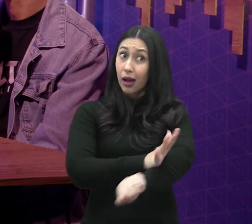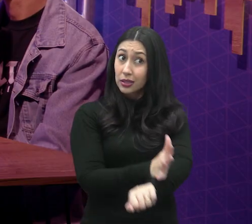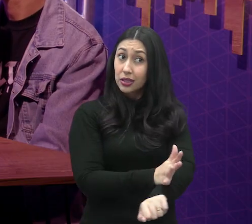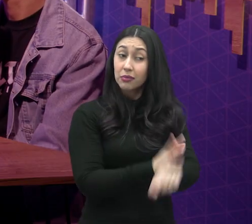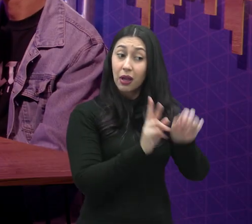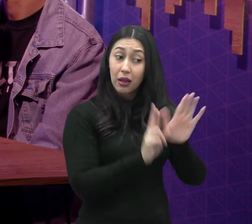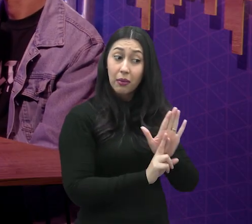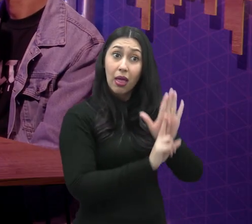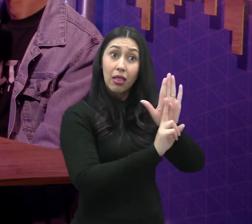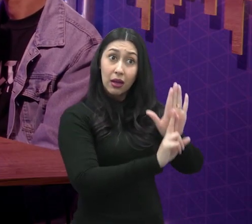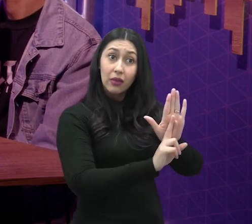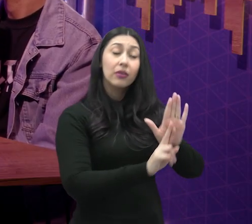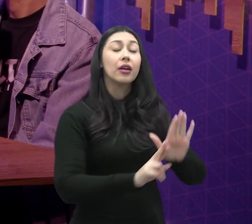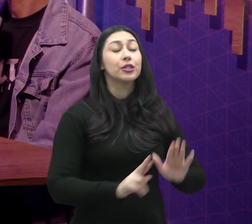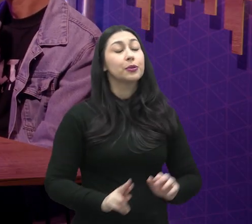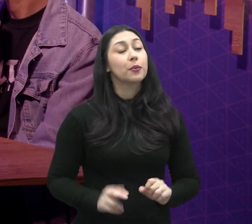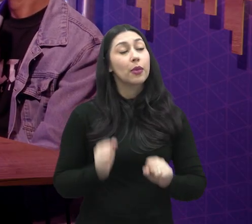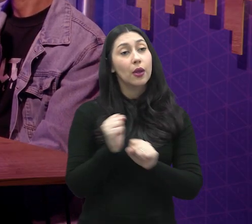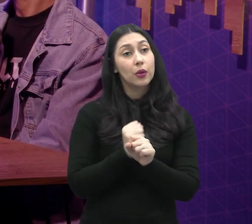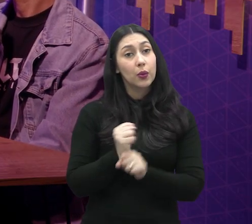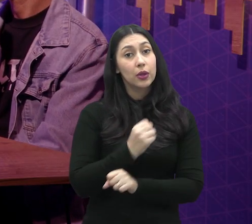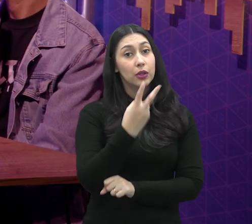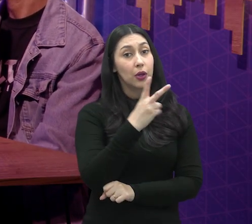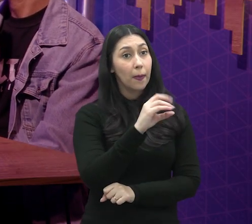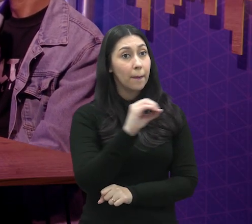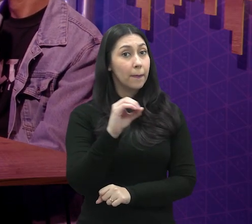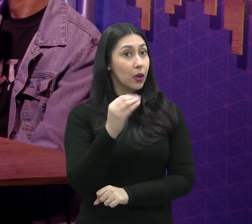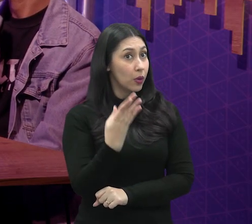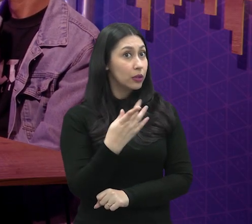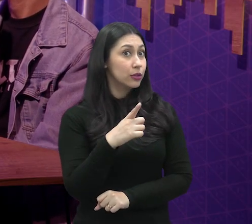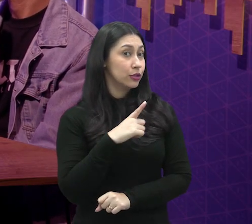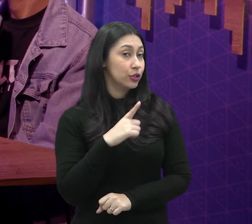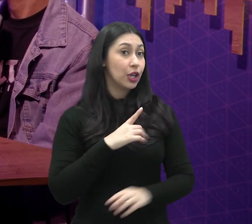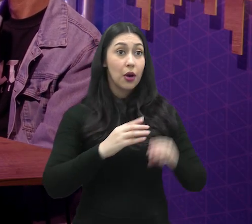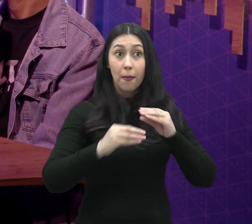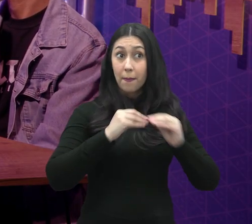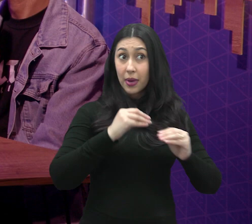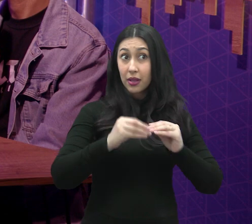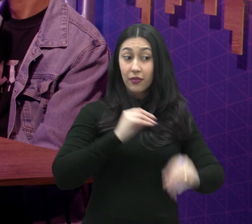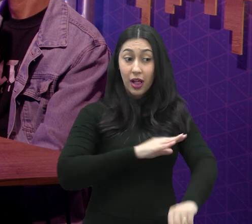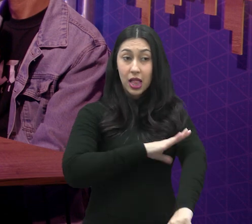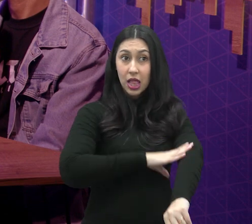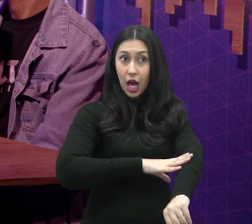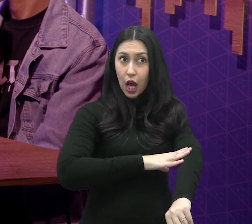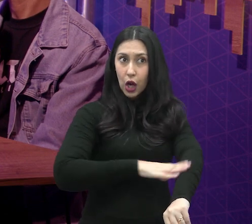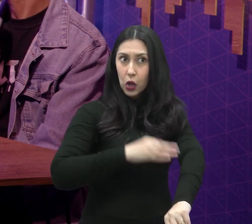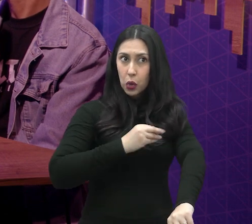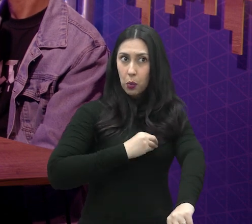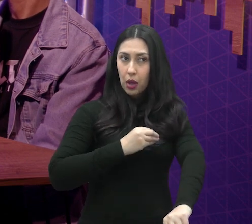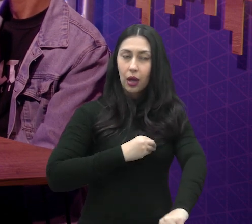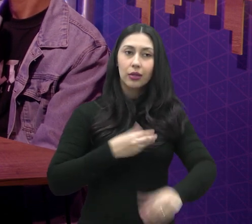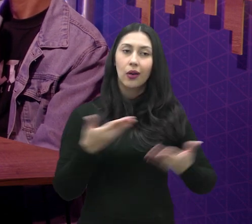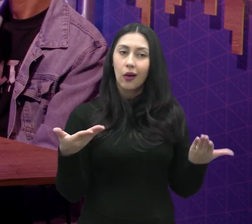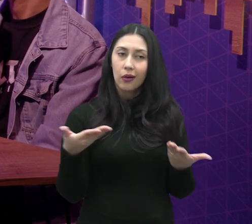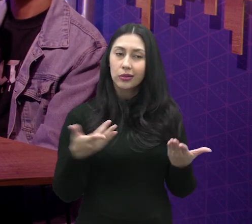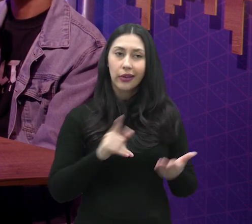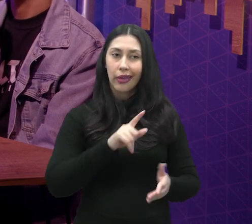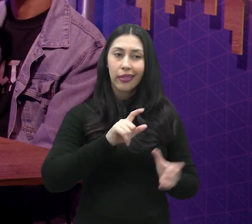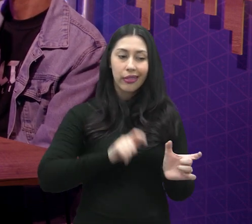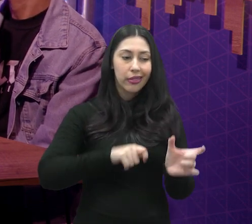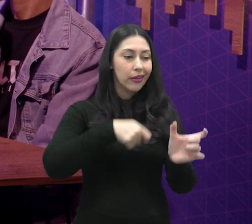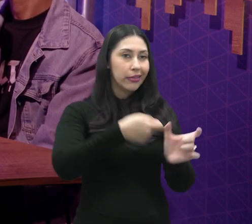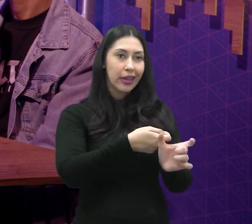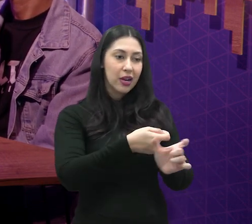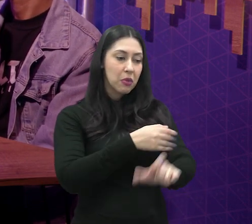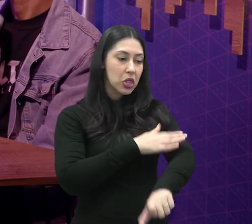gente teve em 2004, né, a novela Da Cor do Pecado, inclusive Da Cor do Pecado já é um termo que não se deve usar,